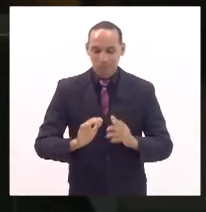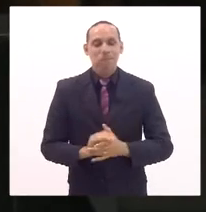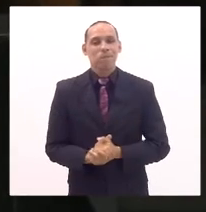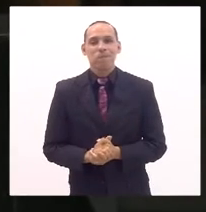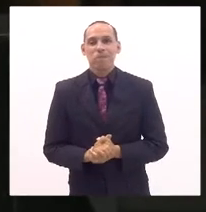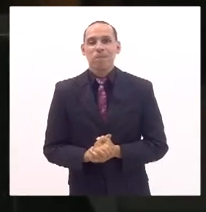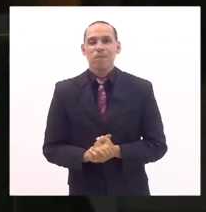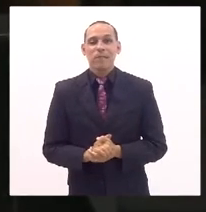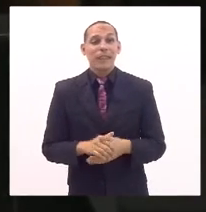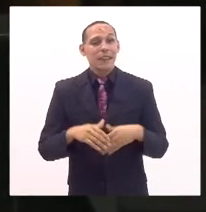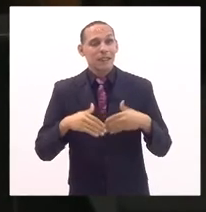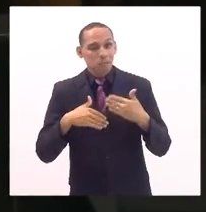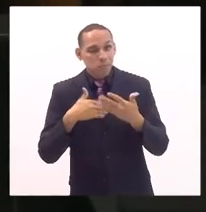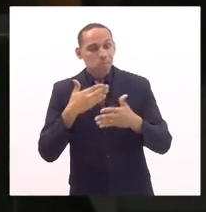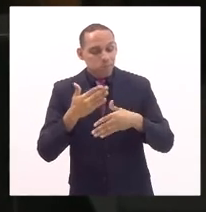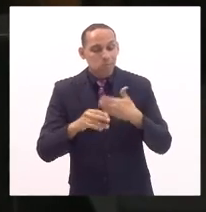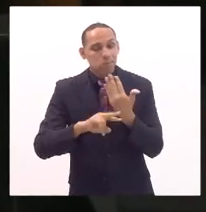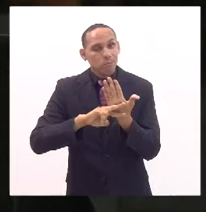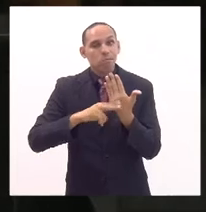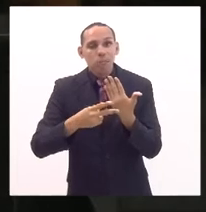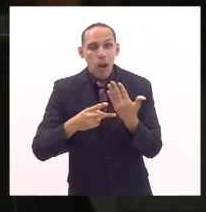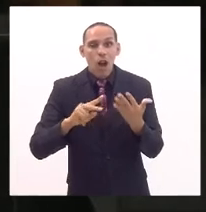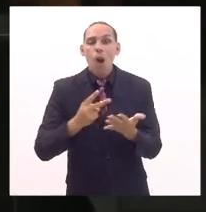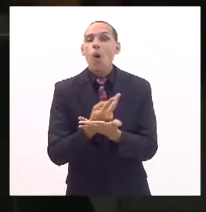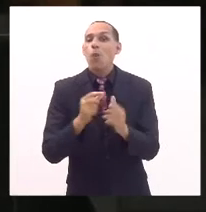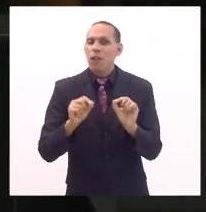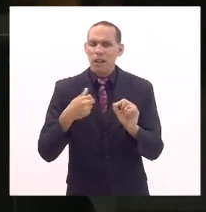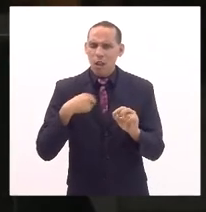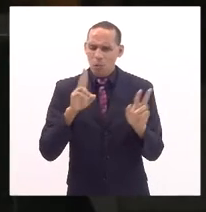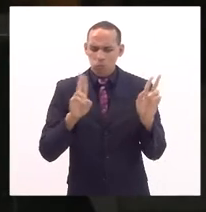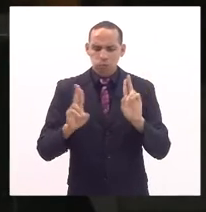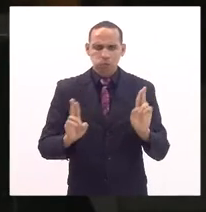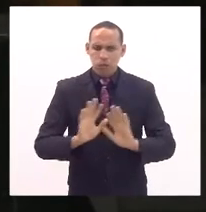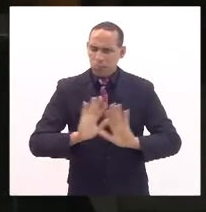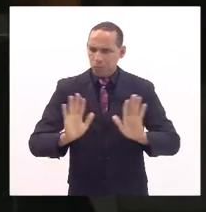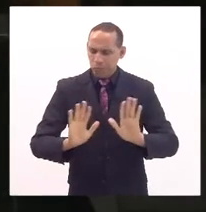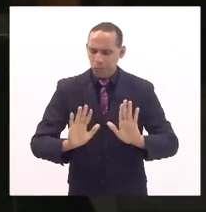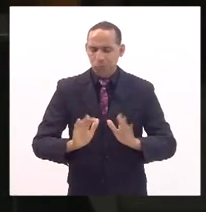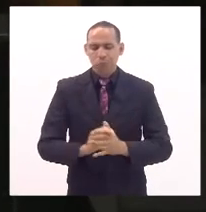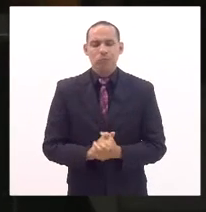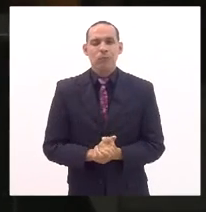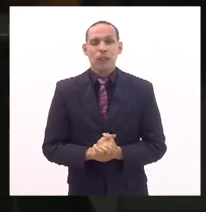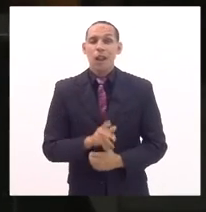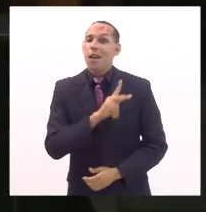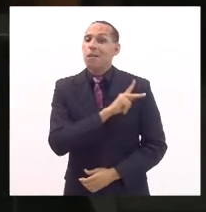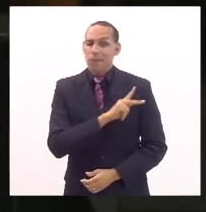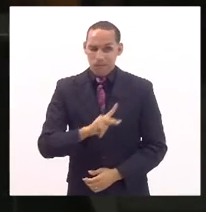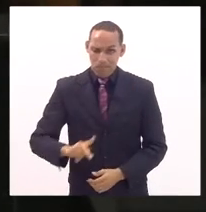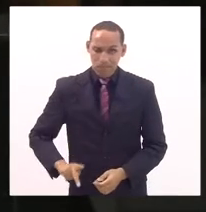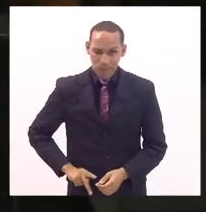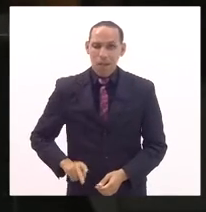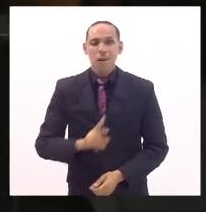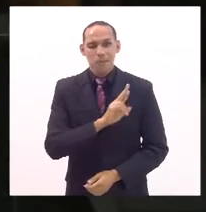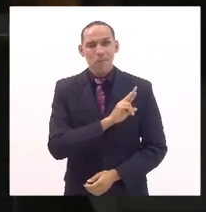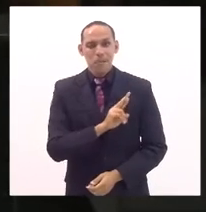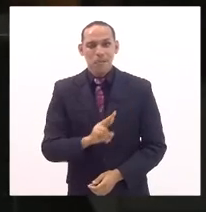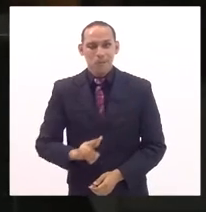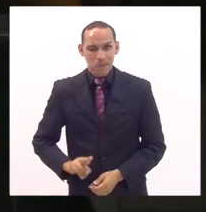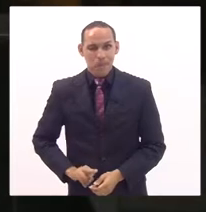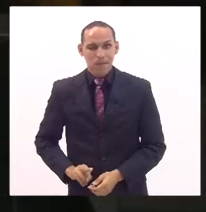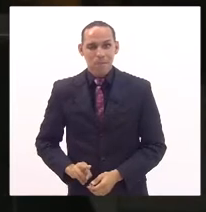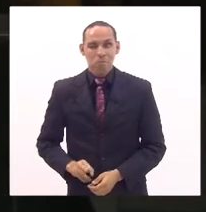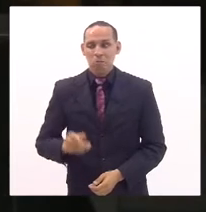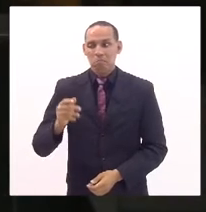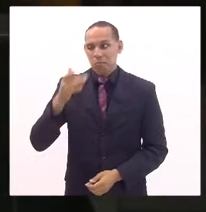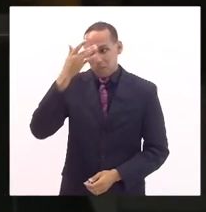Por via de consequência e não tô discutindo o nome e o Presidente da República que tiver no